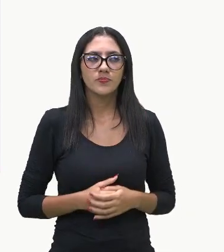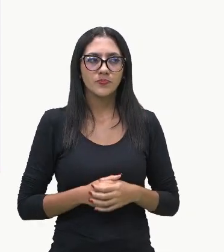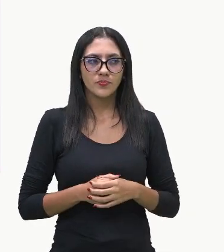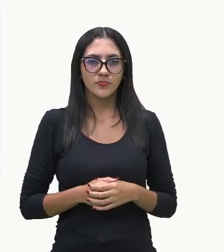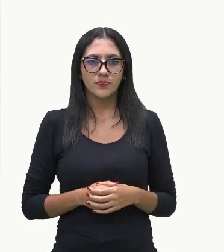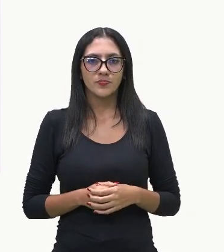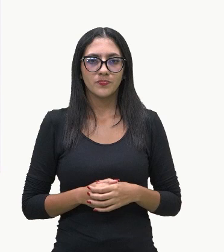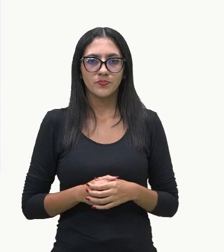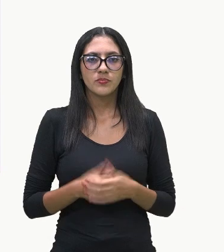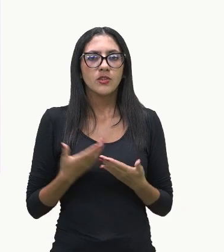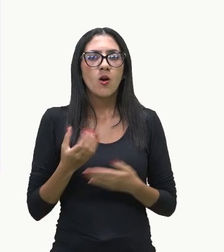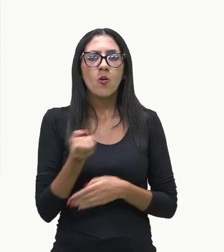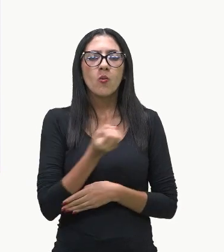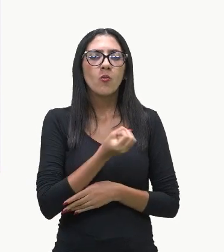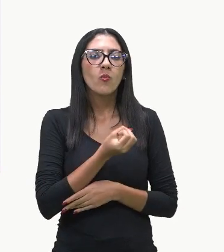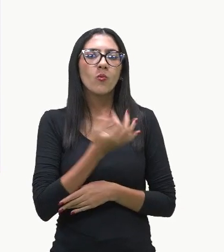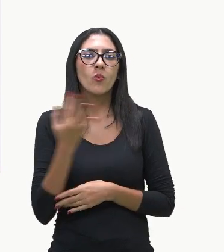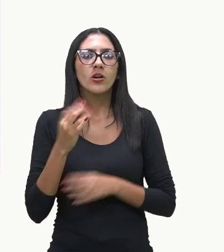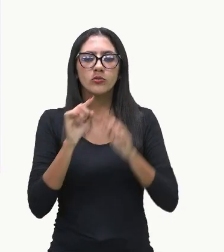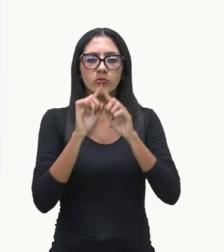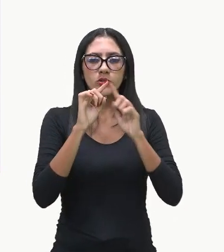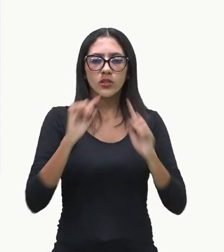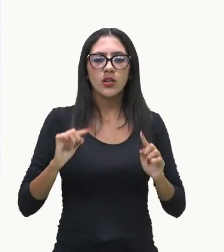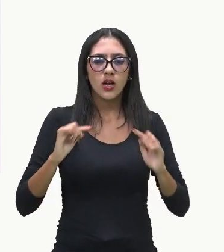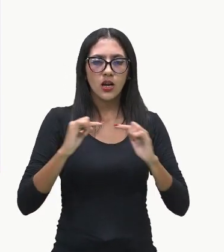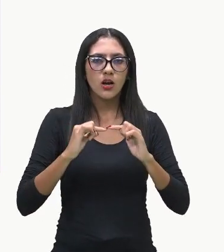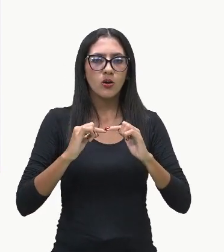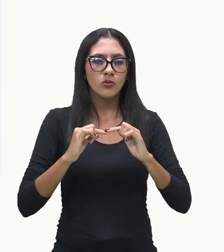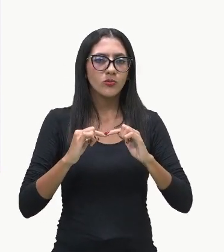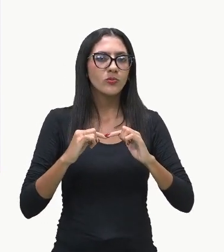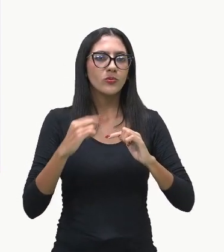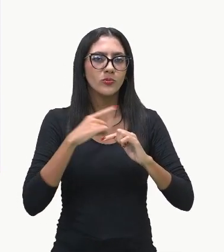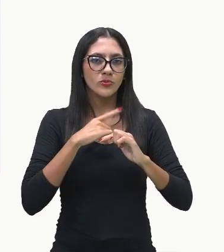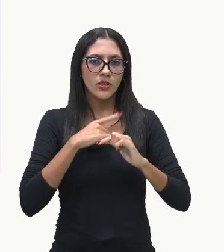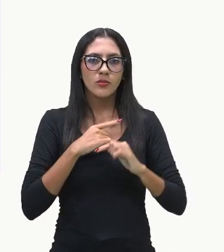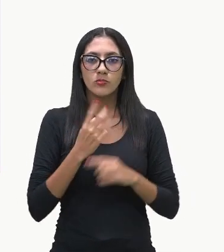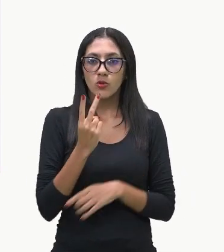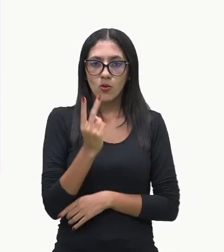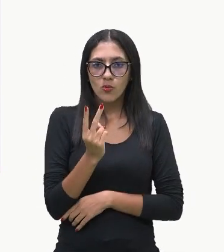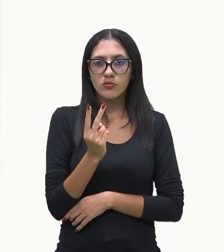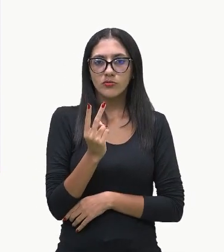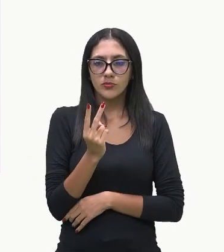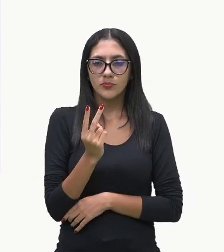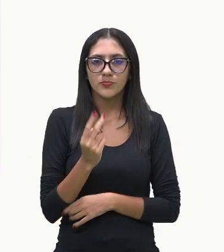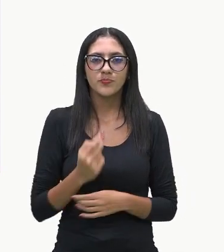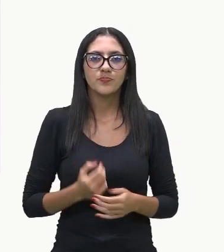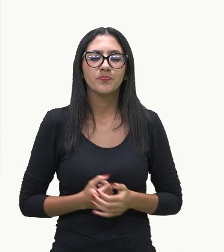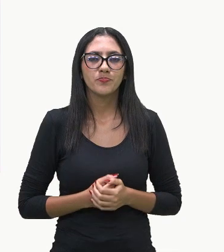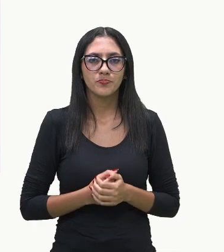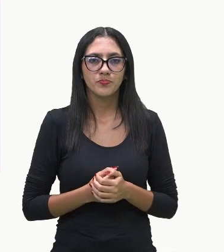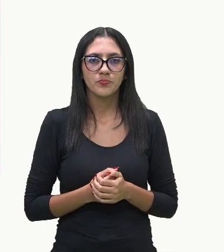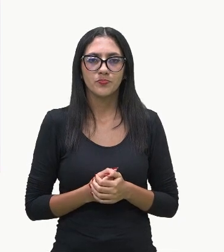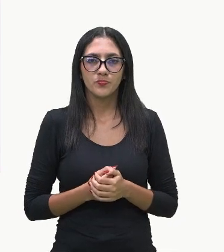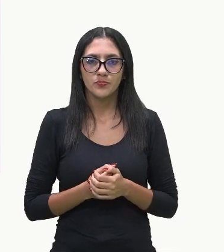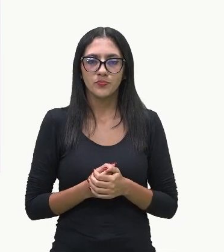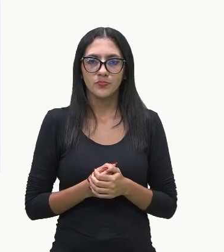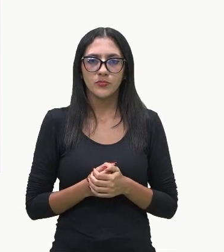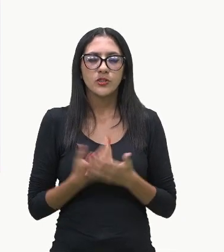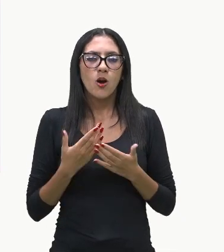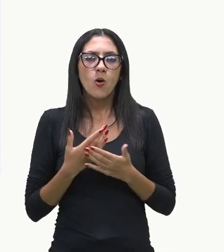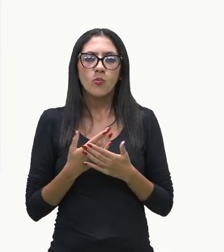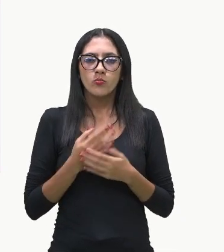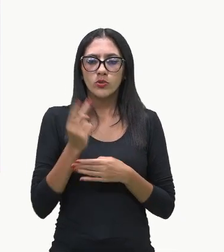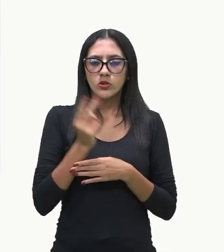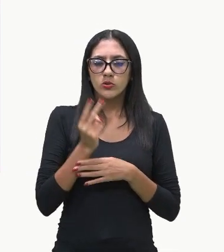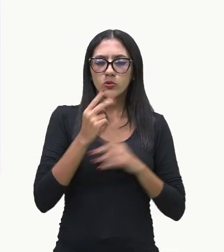triângulos foram formados aqui? Foram formados 2 triângulos. Cada triângulo, a soma dos ângulos